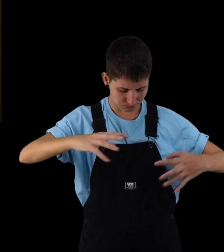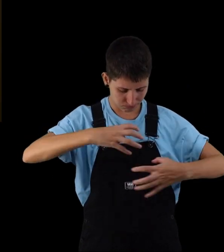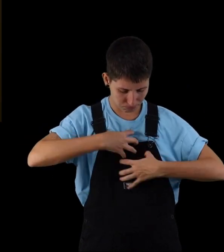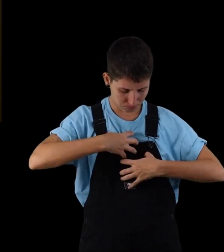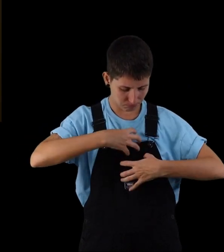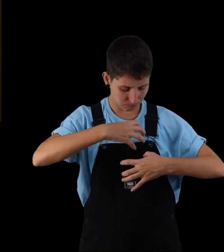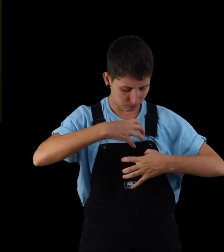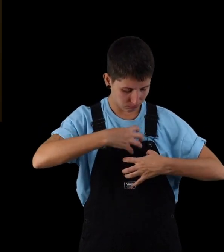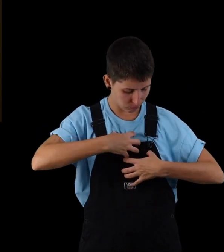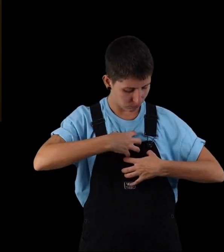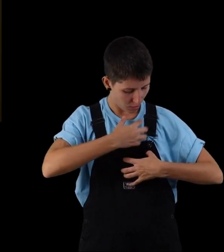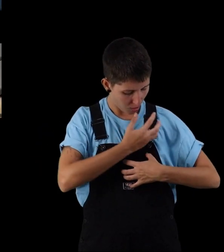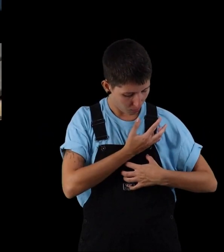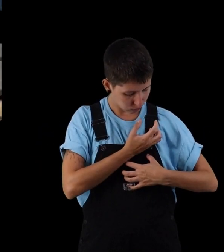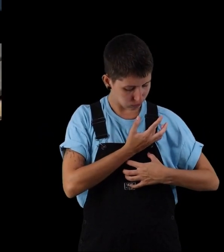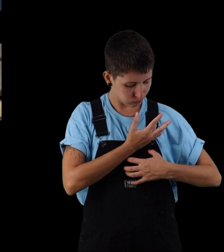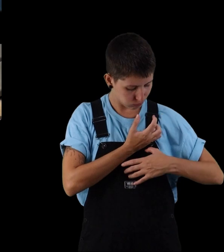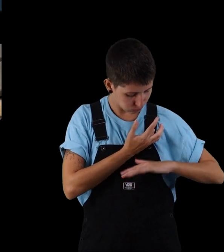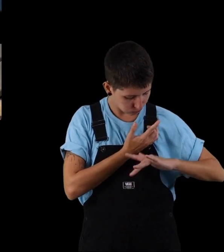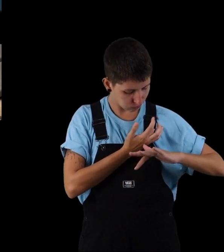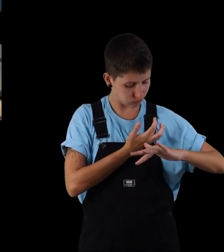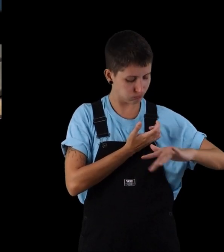na casa e no coração.